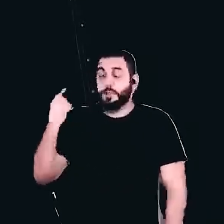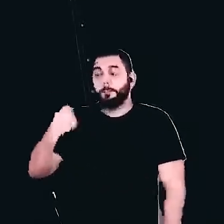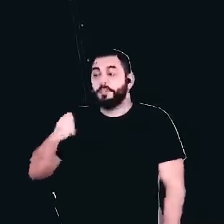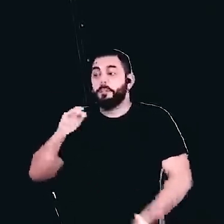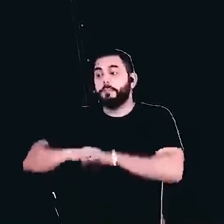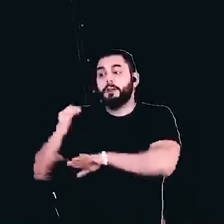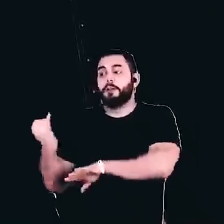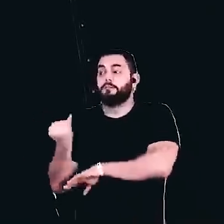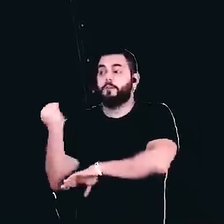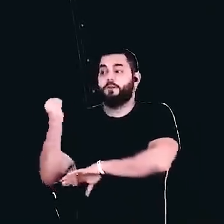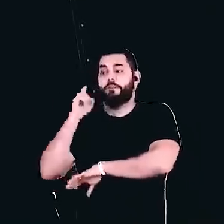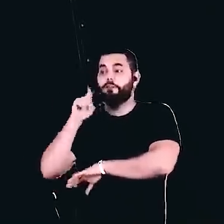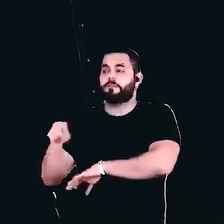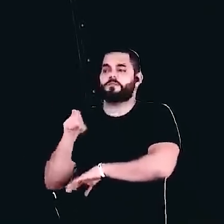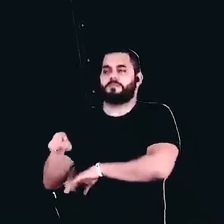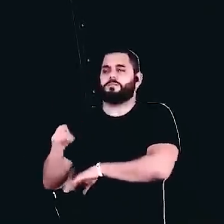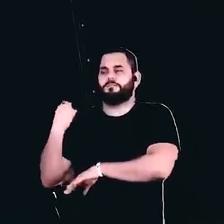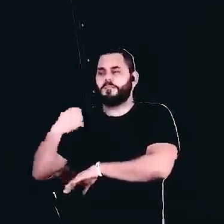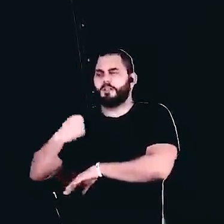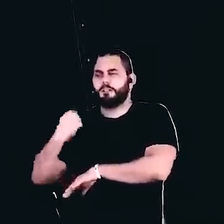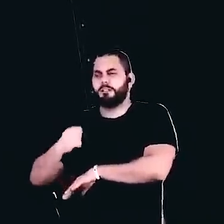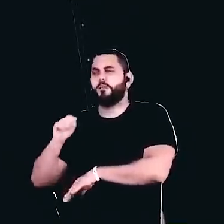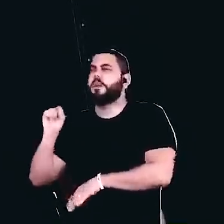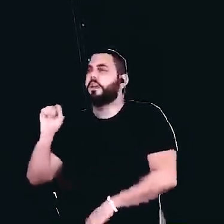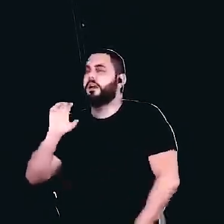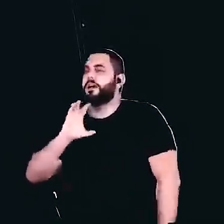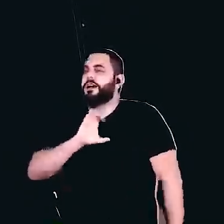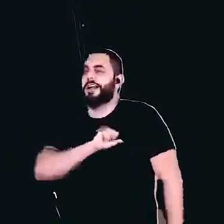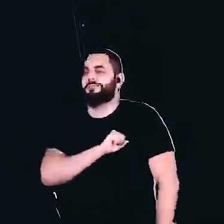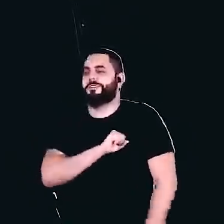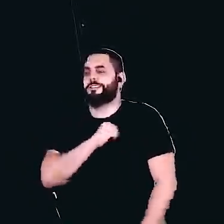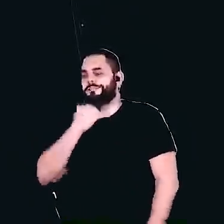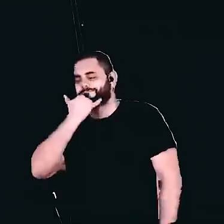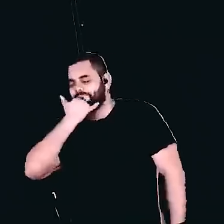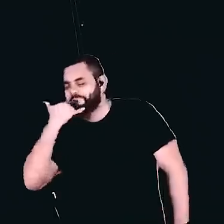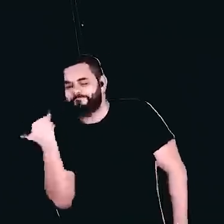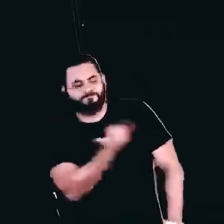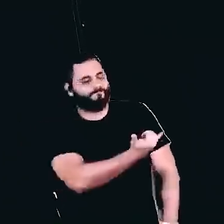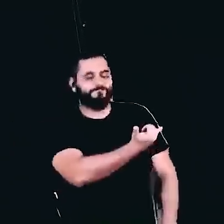mais importante é você amar e perdoar.